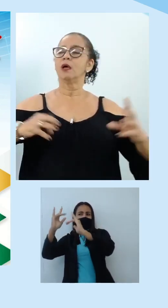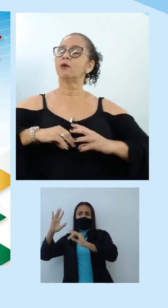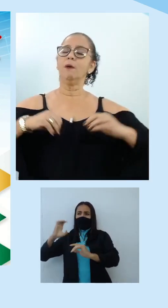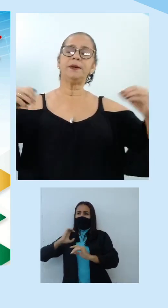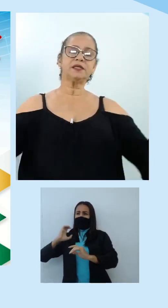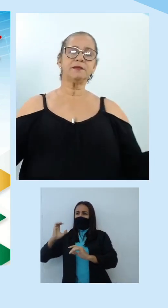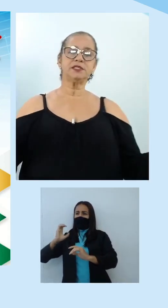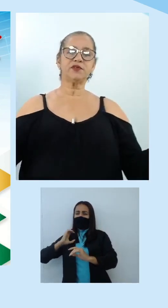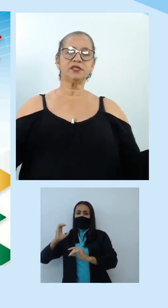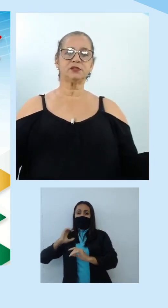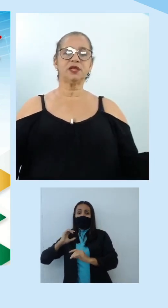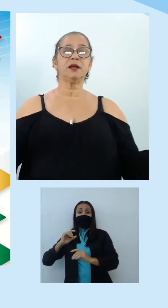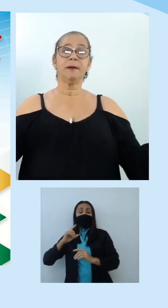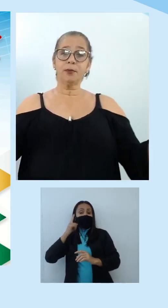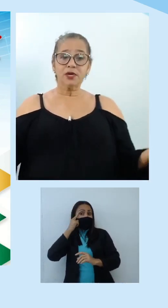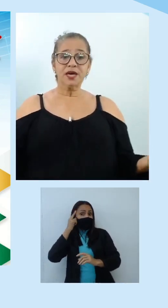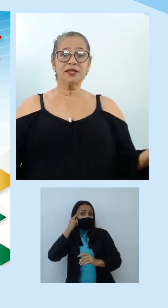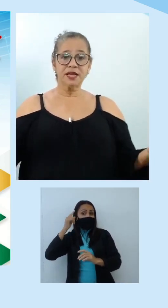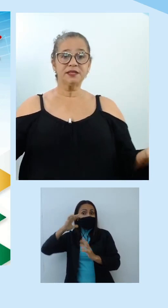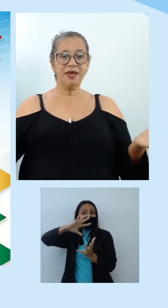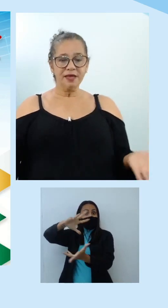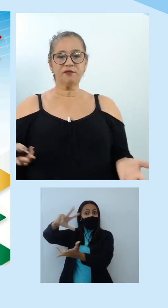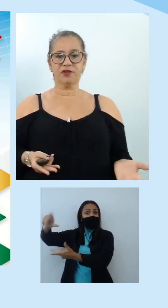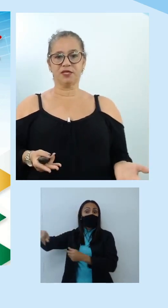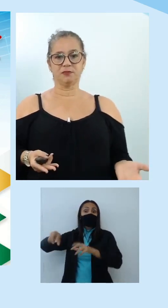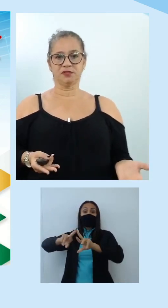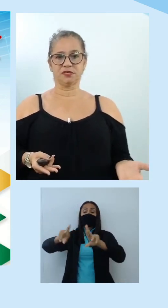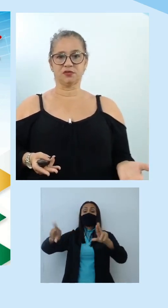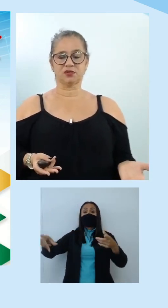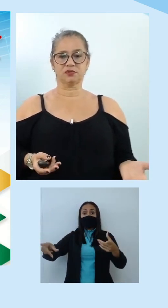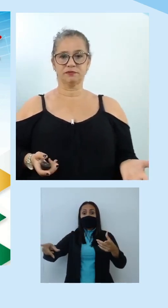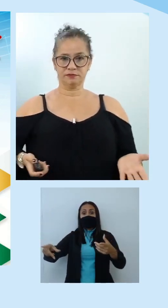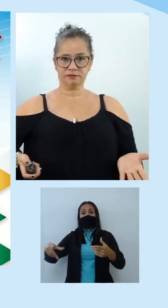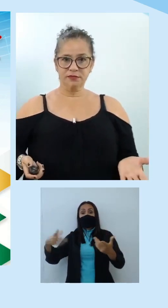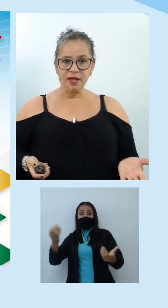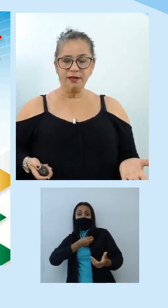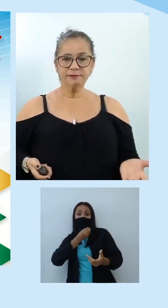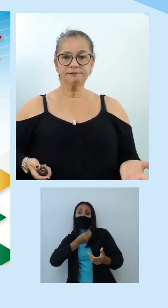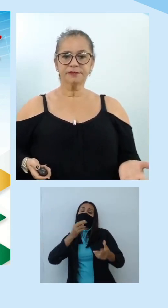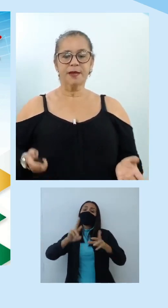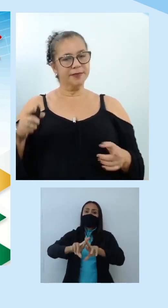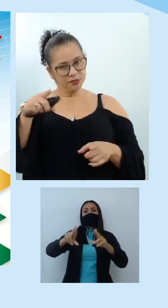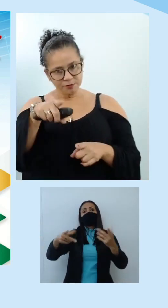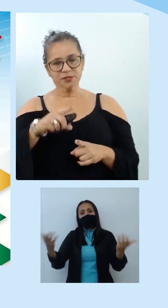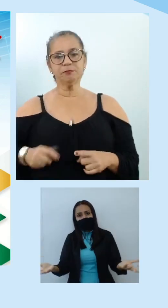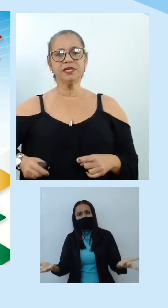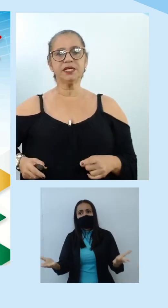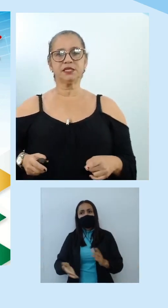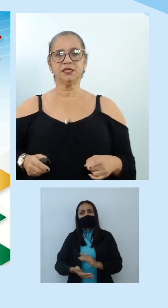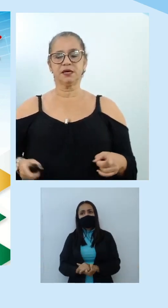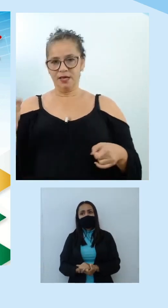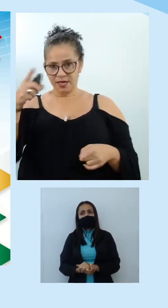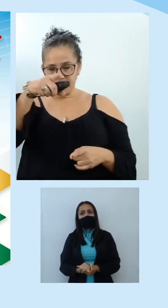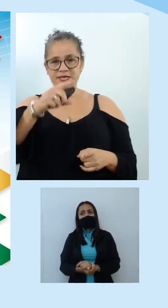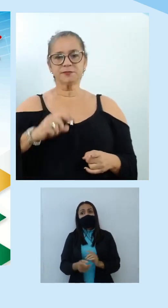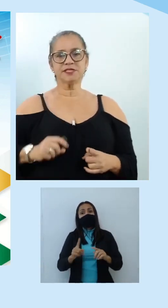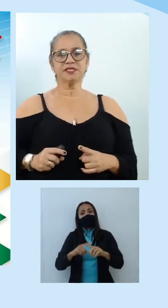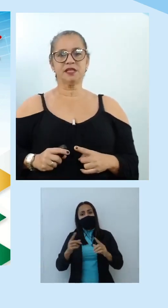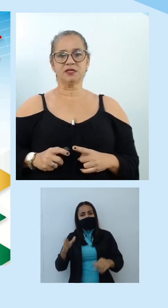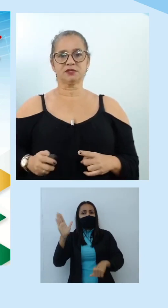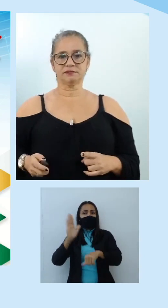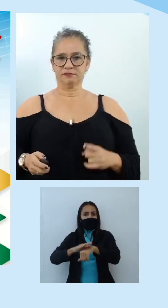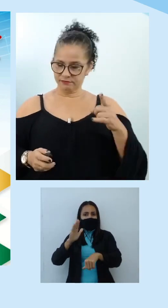mundo completamente diferente do dele, porque a realidade é diferente, meus anjos, tá? Mas é o mesmo planetinha, é a